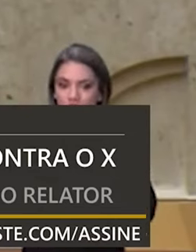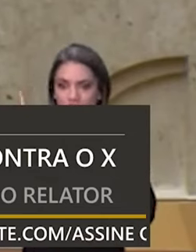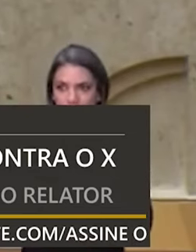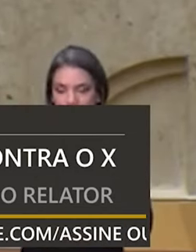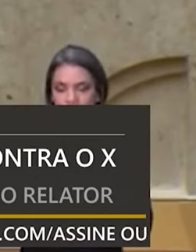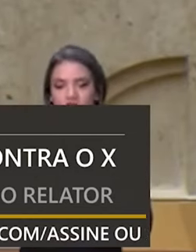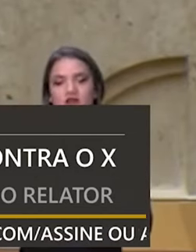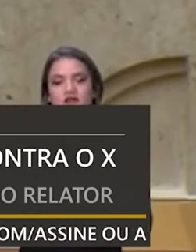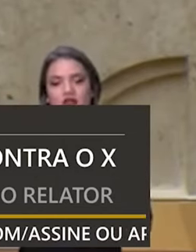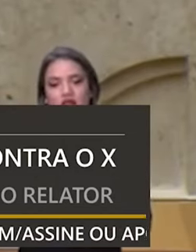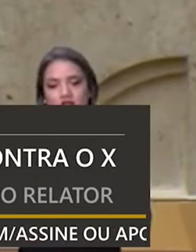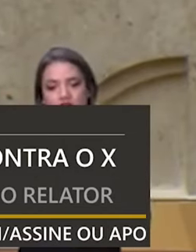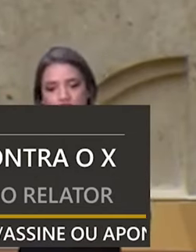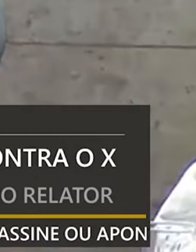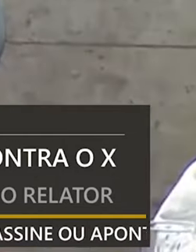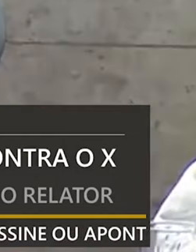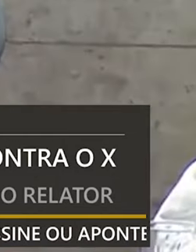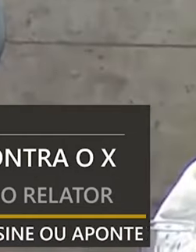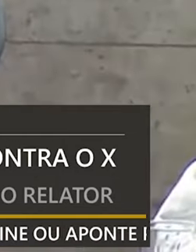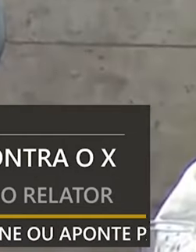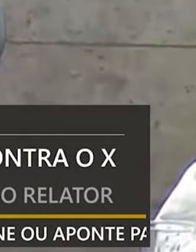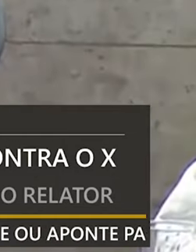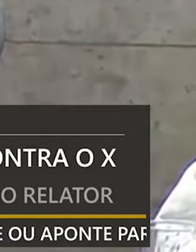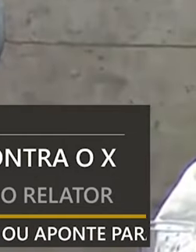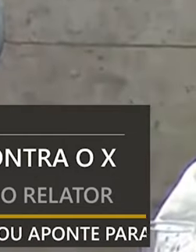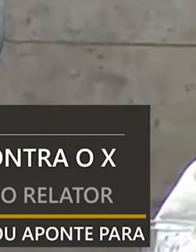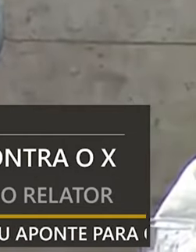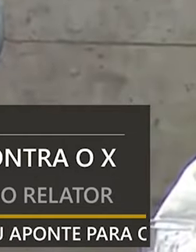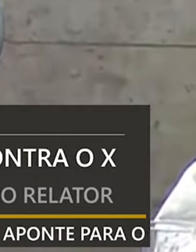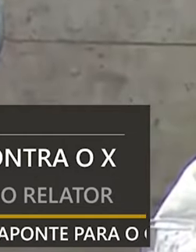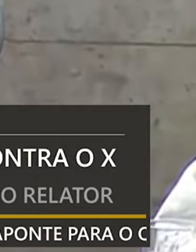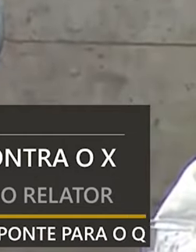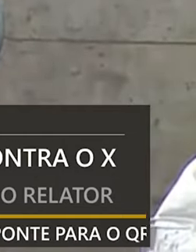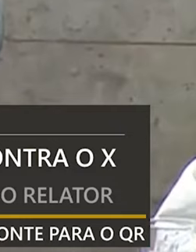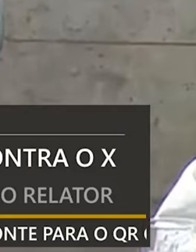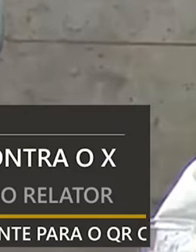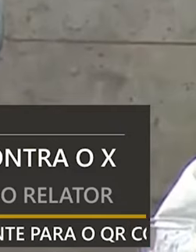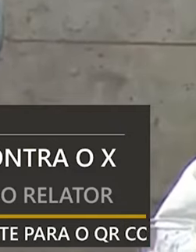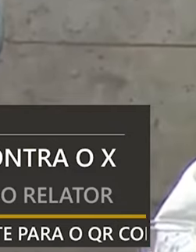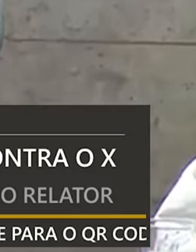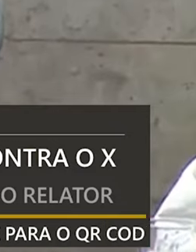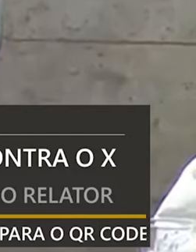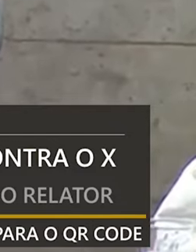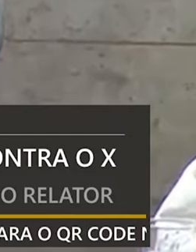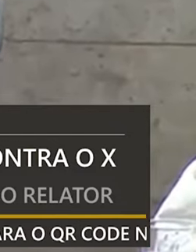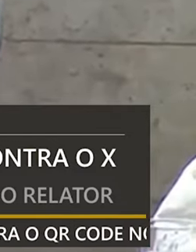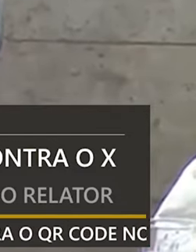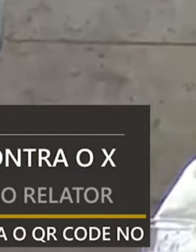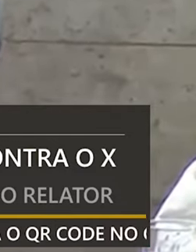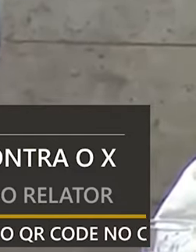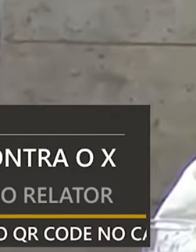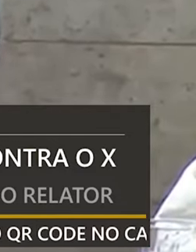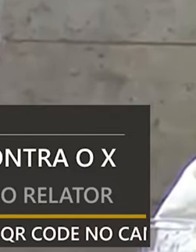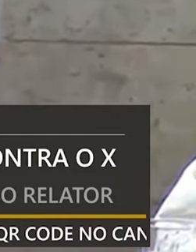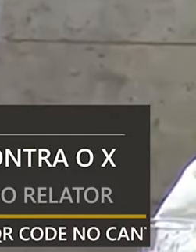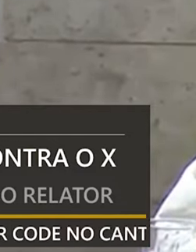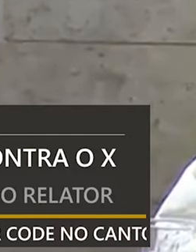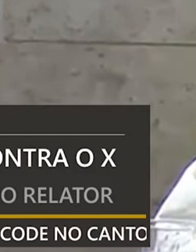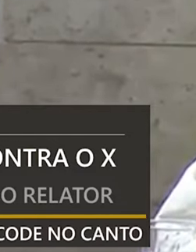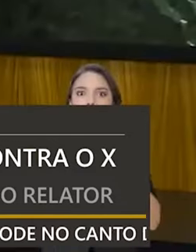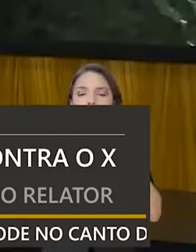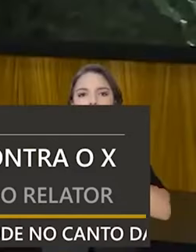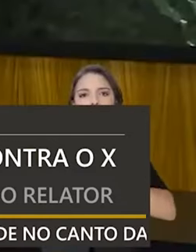aconteceu na Eletrobras o que aconteceu na Caixa Econômica Federal foi crime o que aconteceu no crédito consignado foi